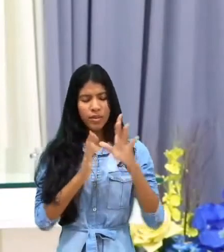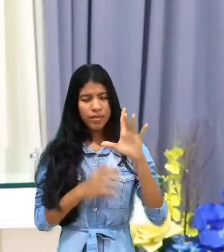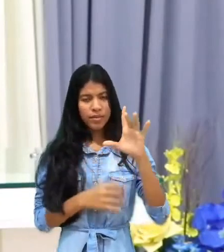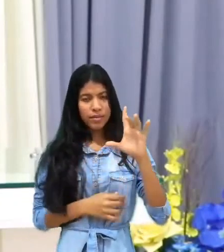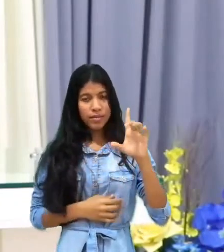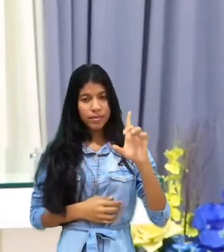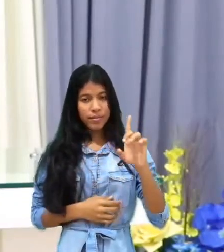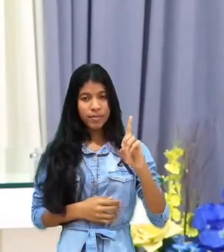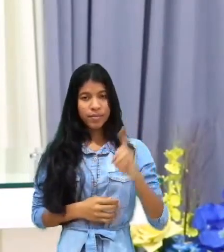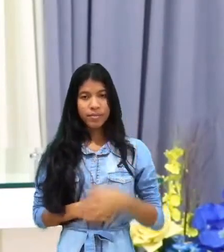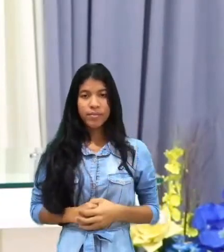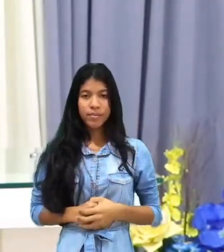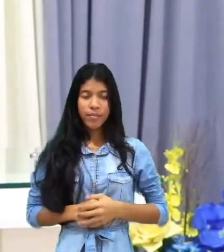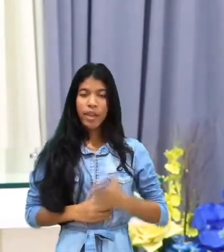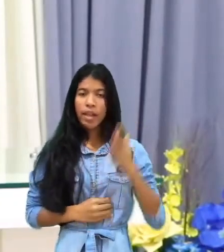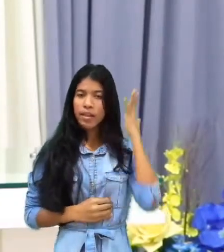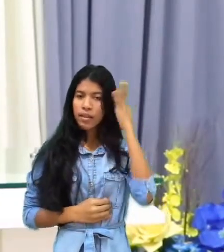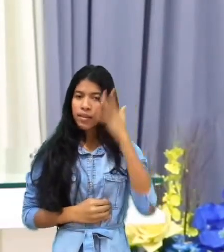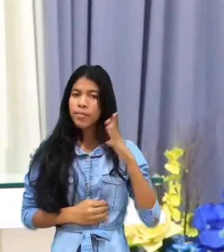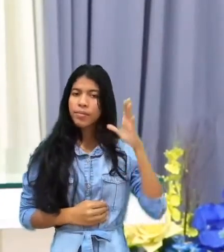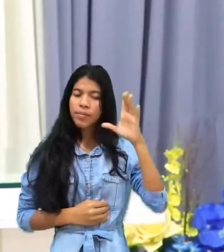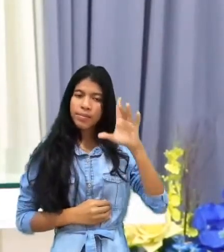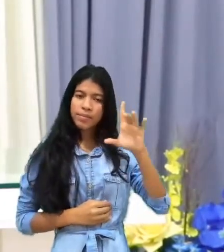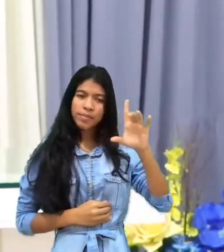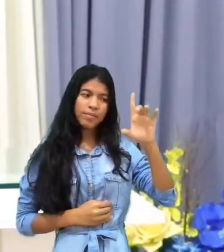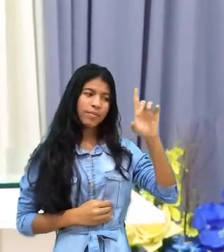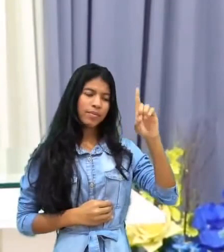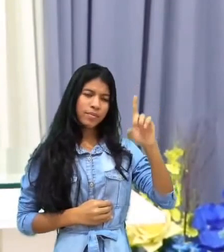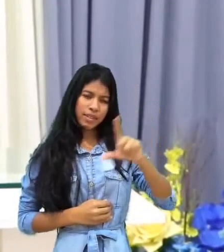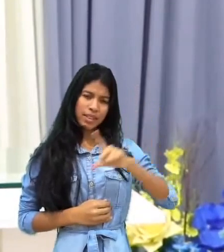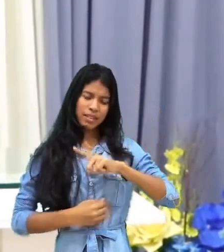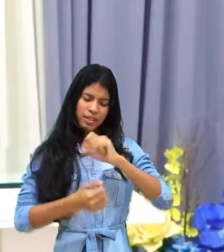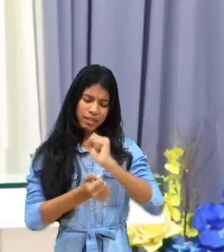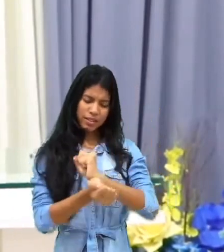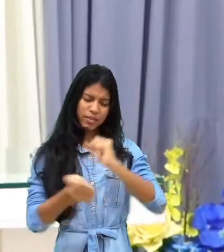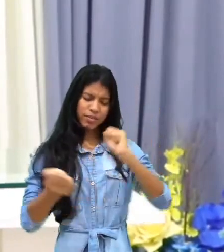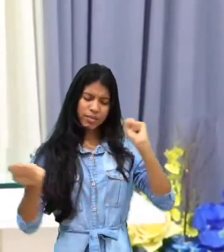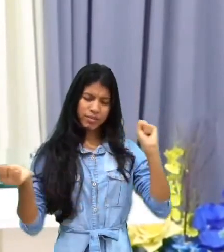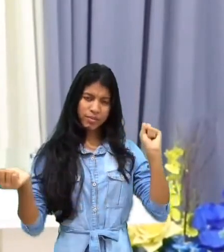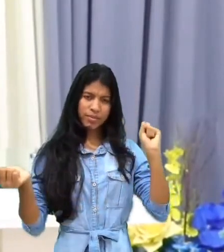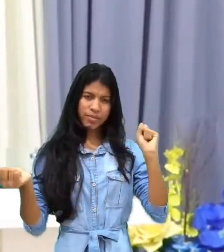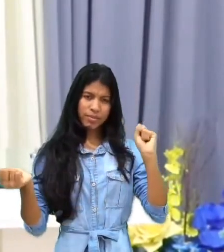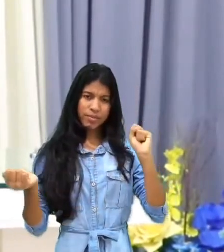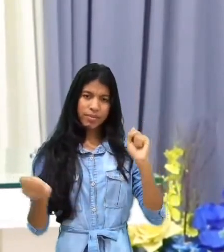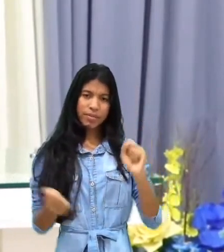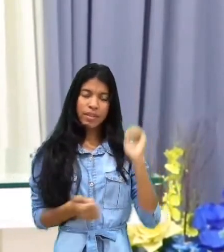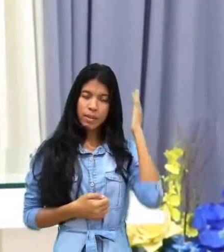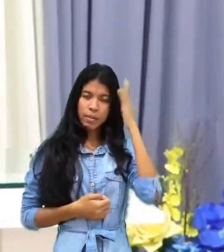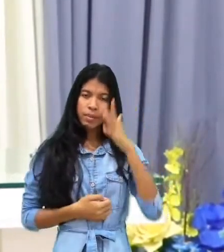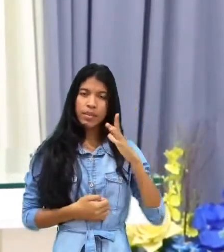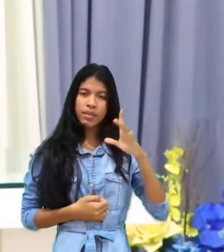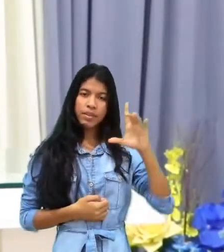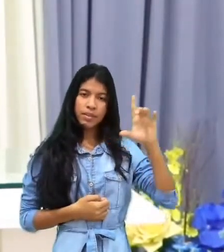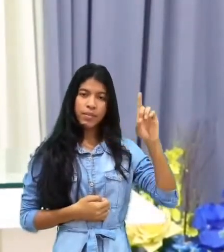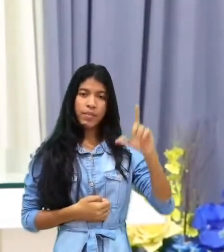Na presença de Deus, há livramento. Na presença de Deus,